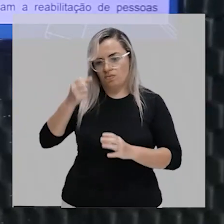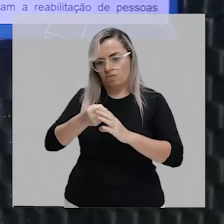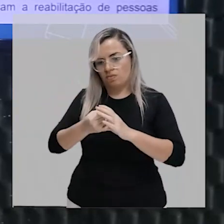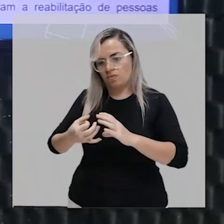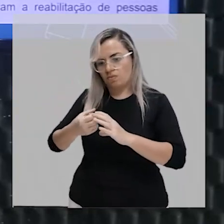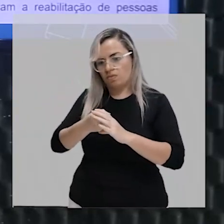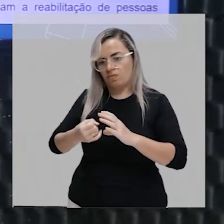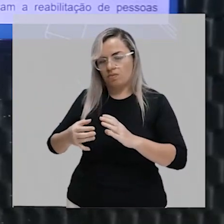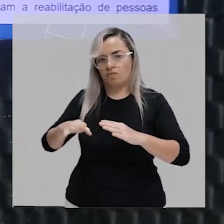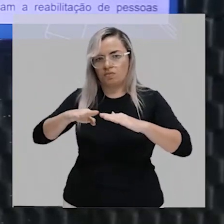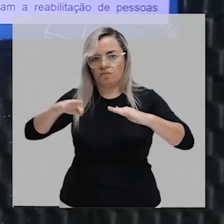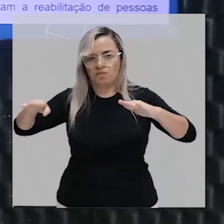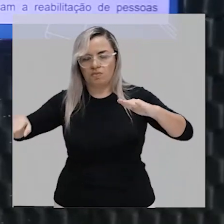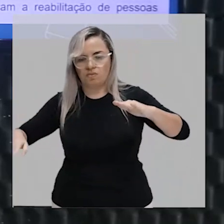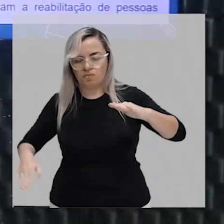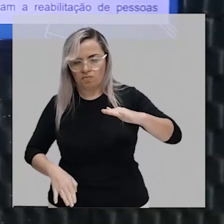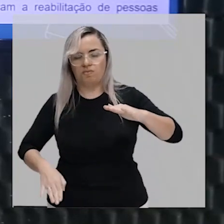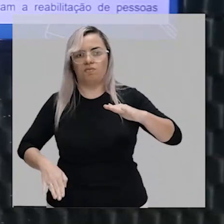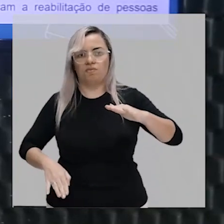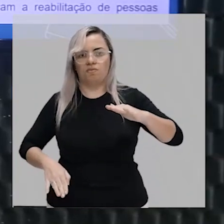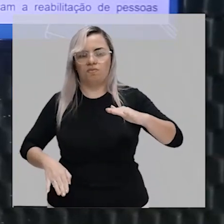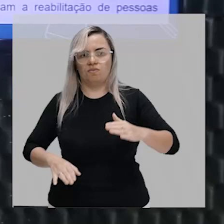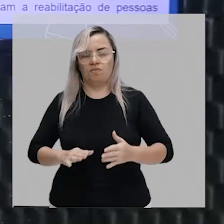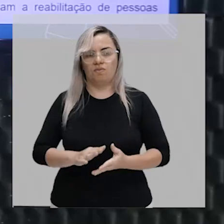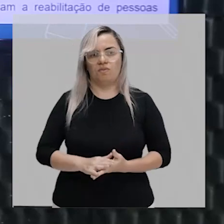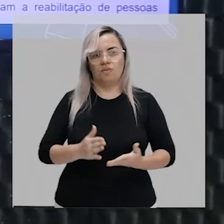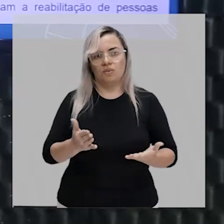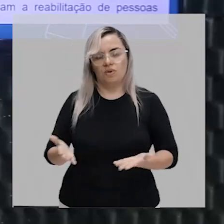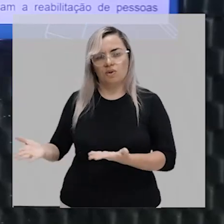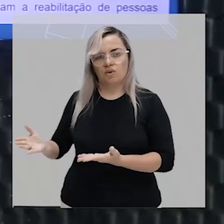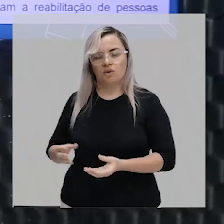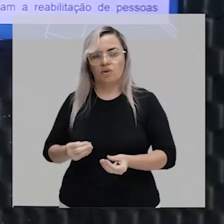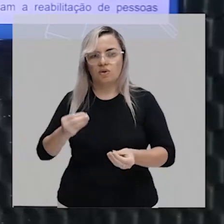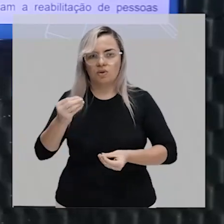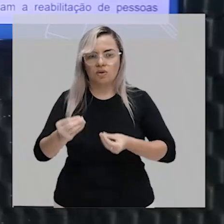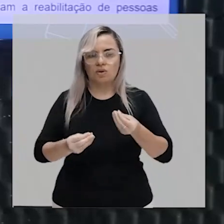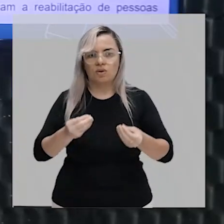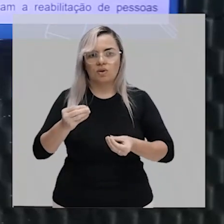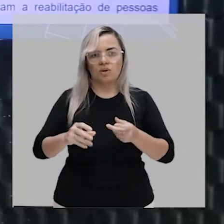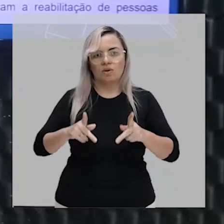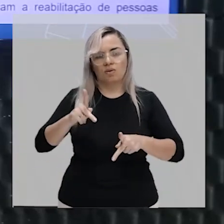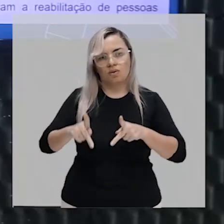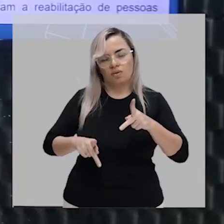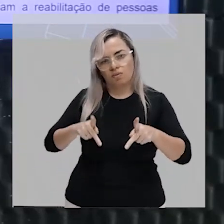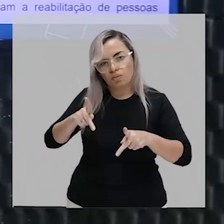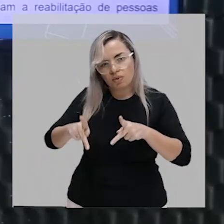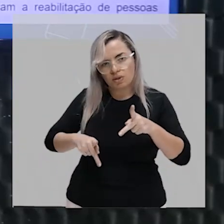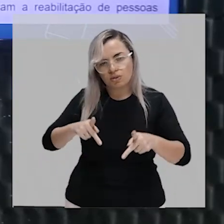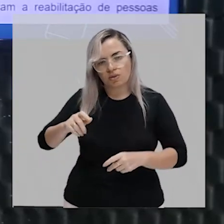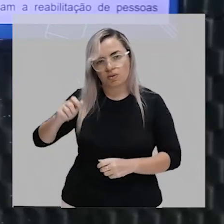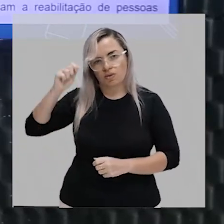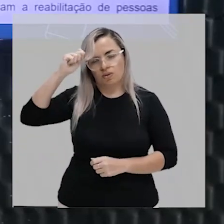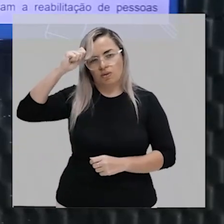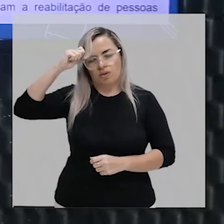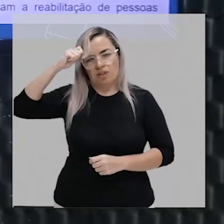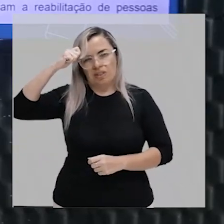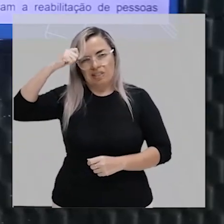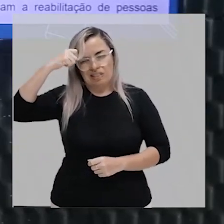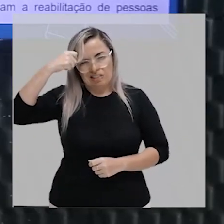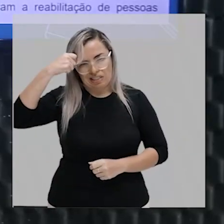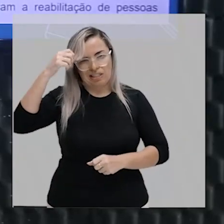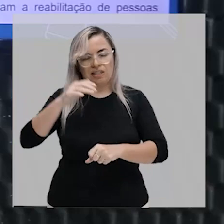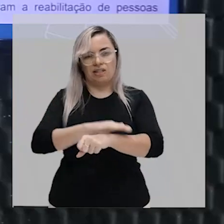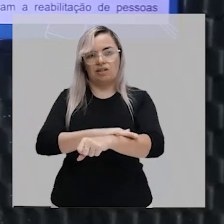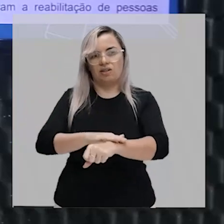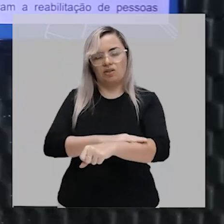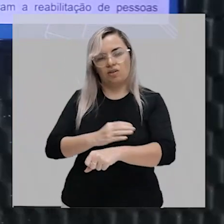características consideradas inferiores. É que nós vamos ver no caso da população negra do Congo, dominado pelos